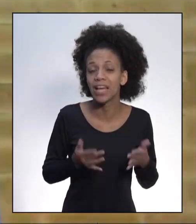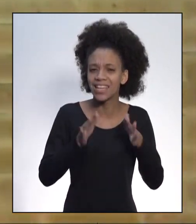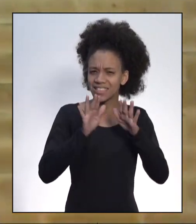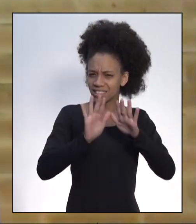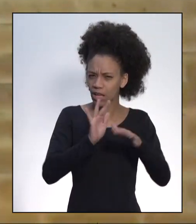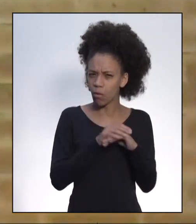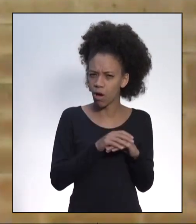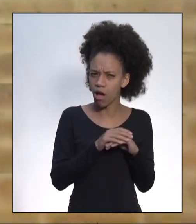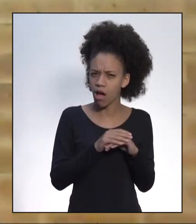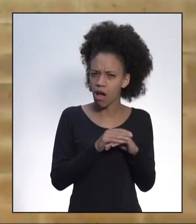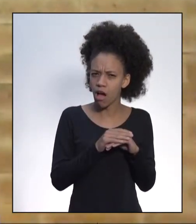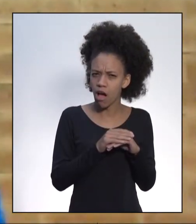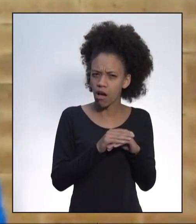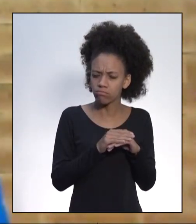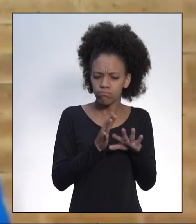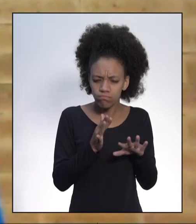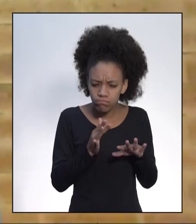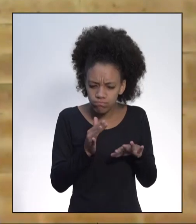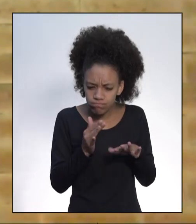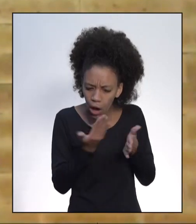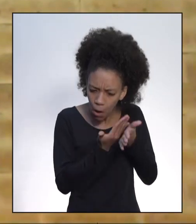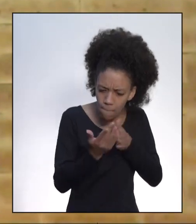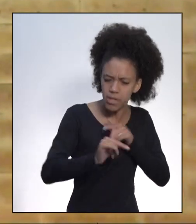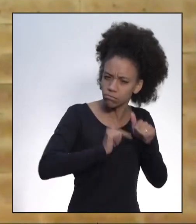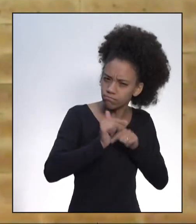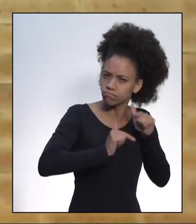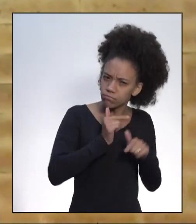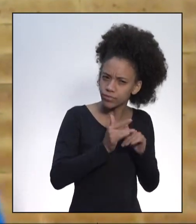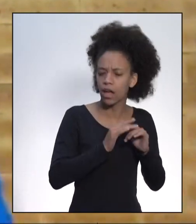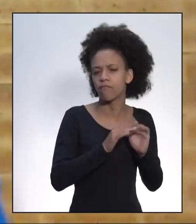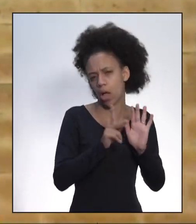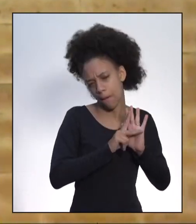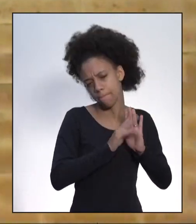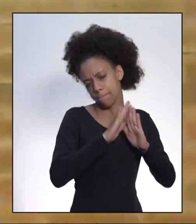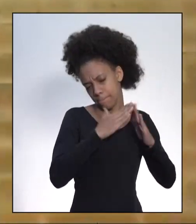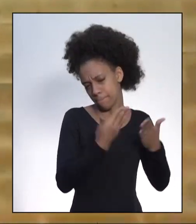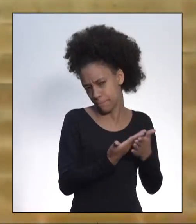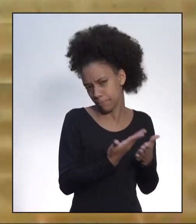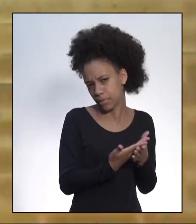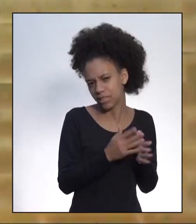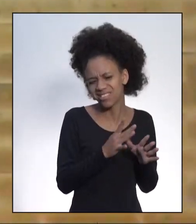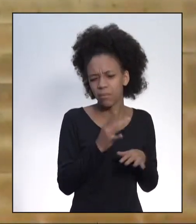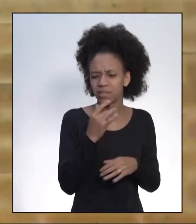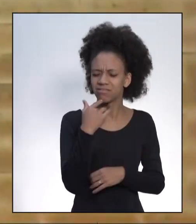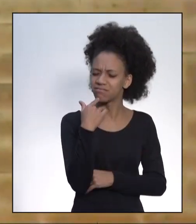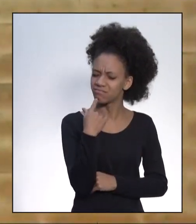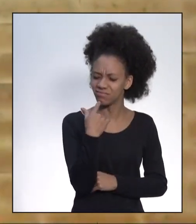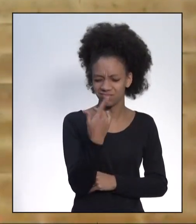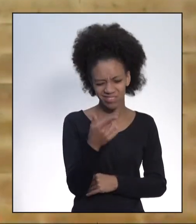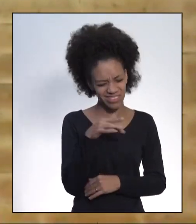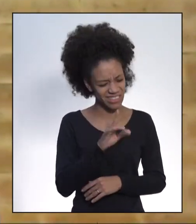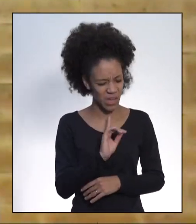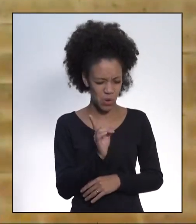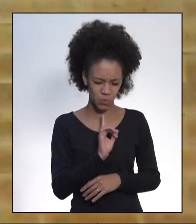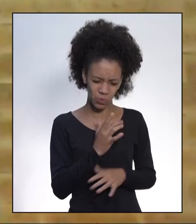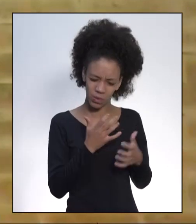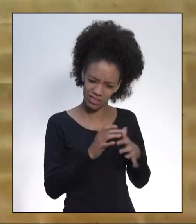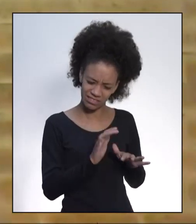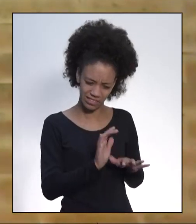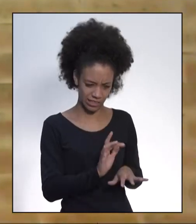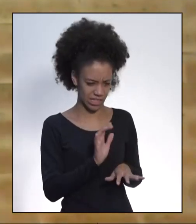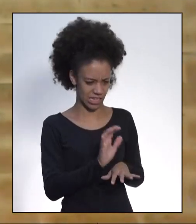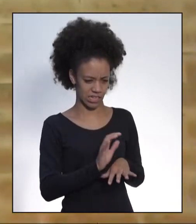Então, eu comecei a fazer isso e aí eu tive essa minha escola, então, comecei e eu vi que não era o que eu queria. E aí, nesse